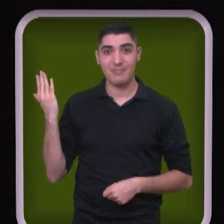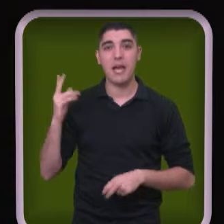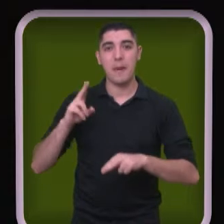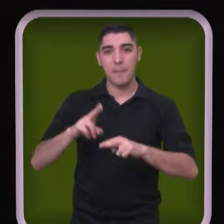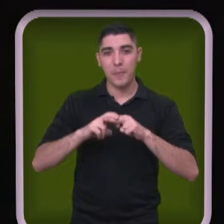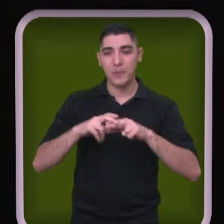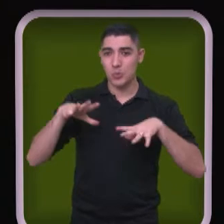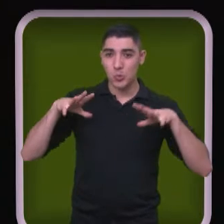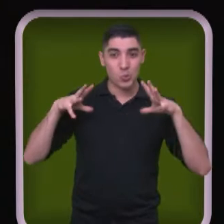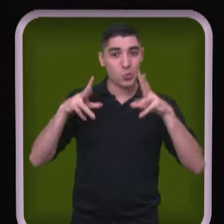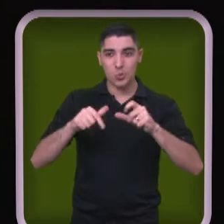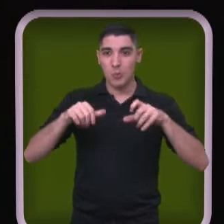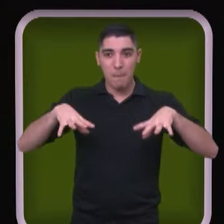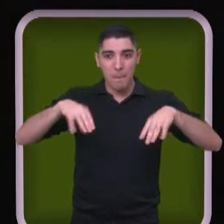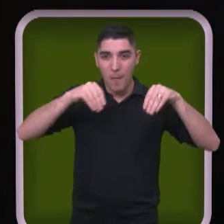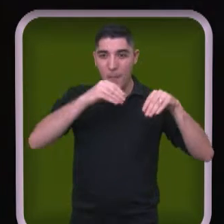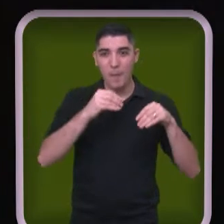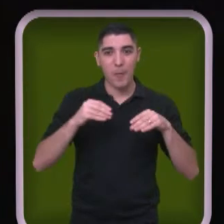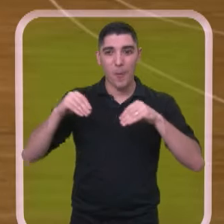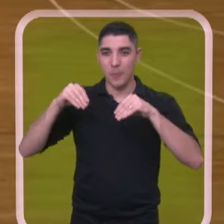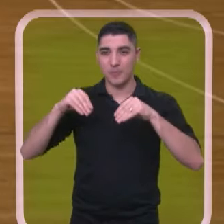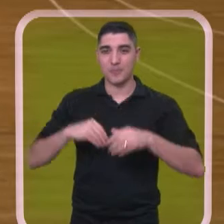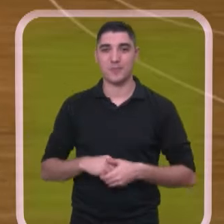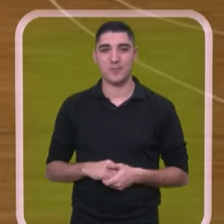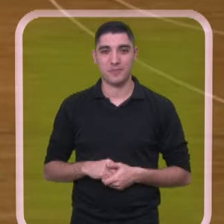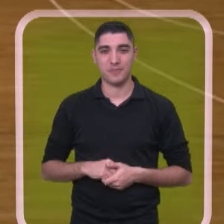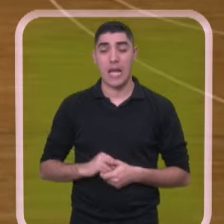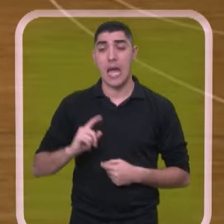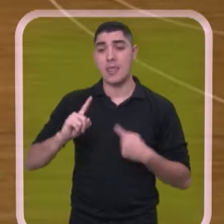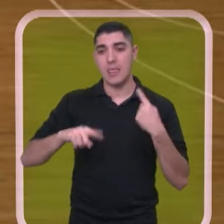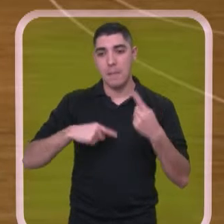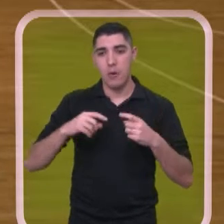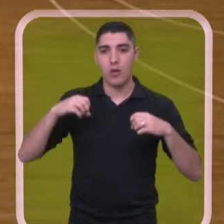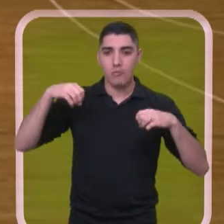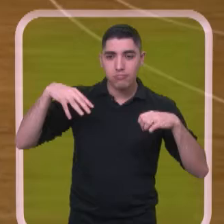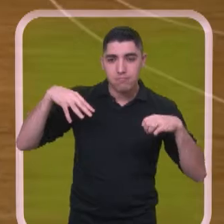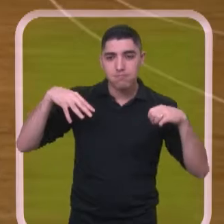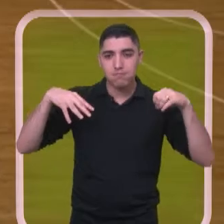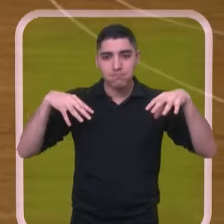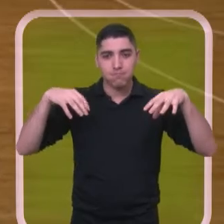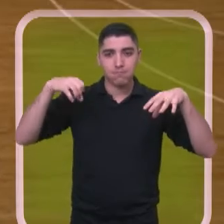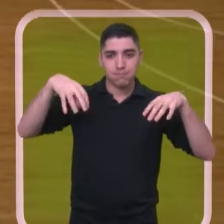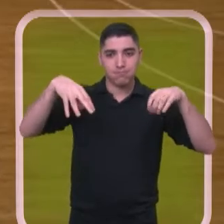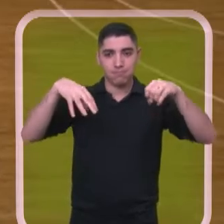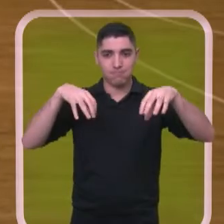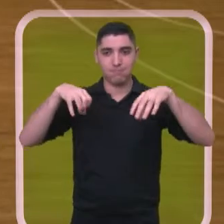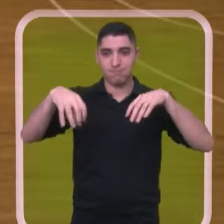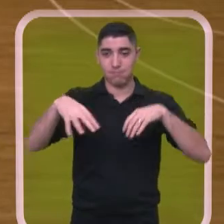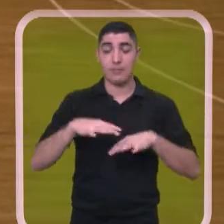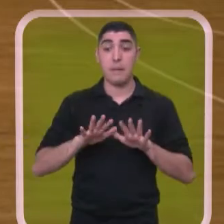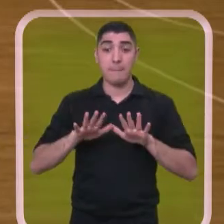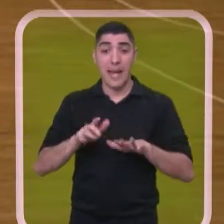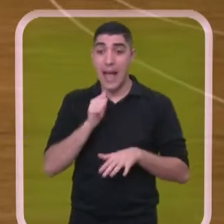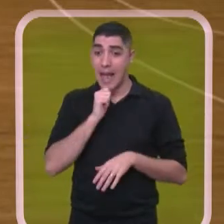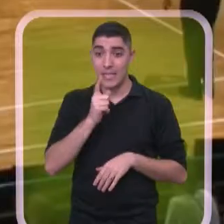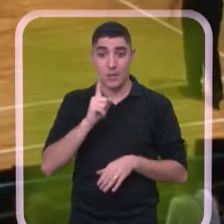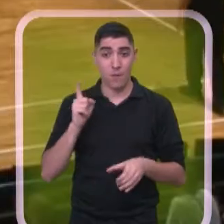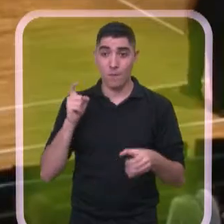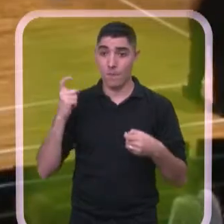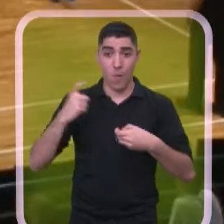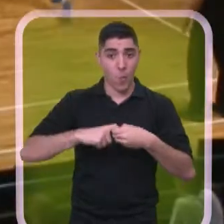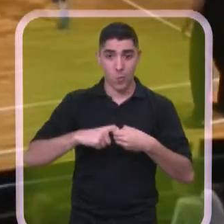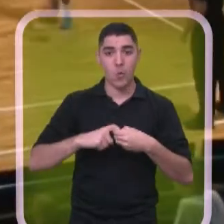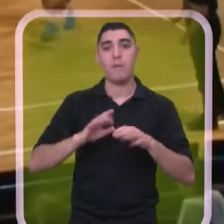a quadra completamente às escuras. Aos poucos, as luzes foram reacendendo e mesmo não voltando por completo,